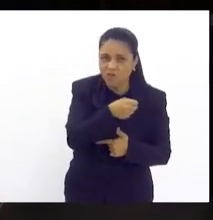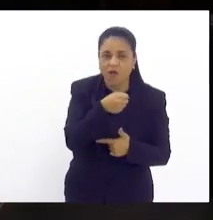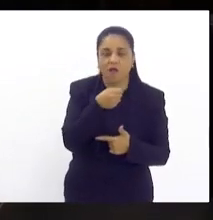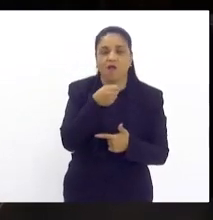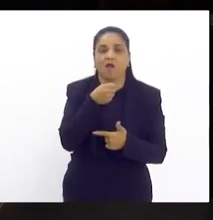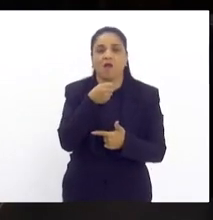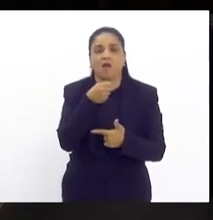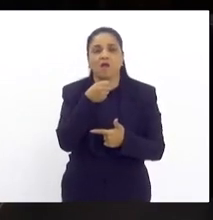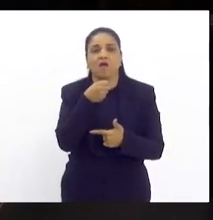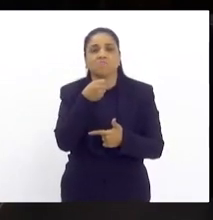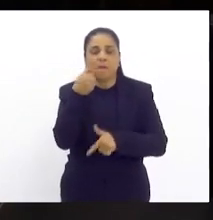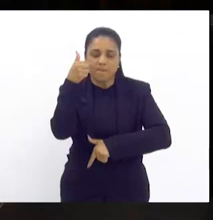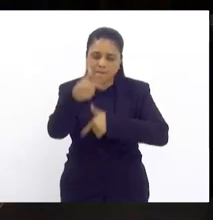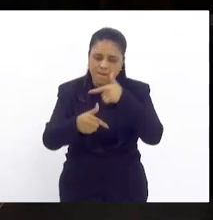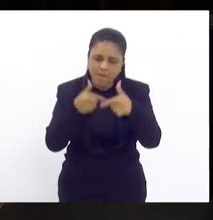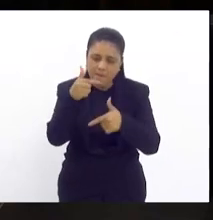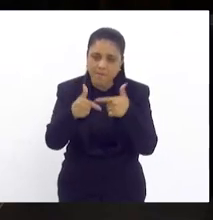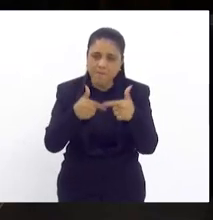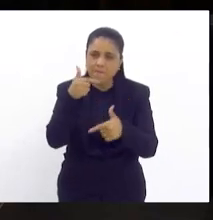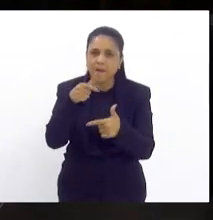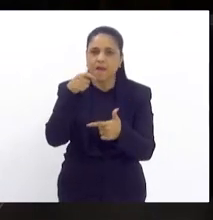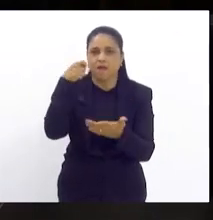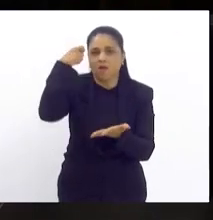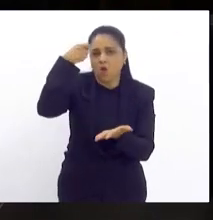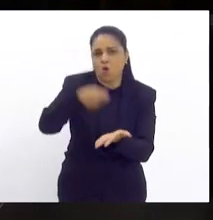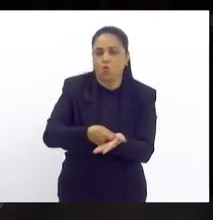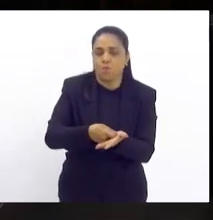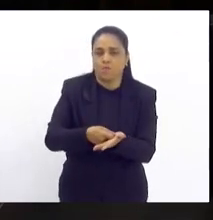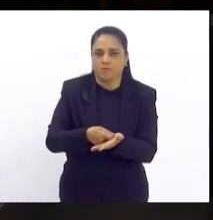custo no cumprimento do dever.